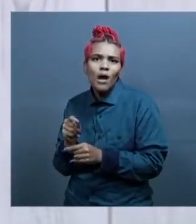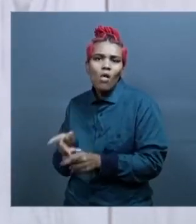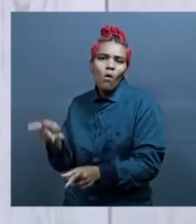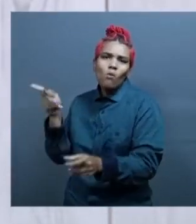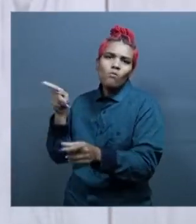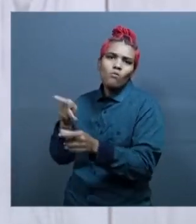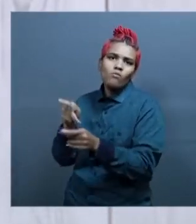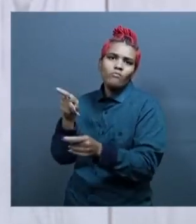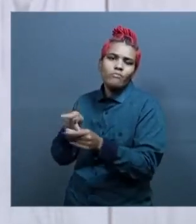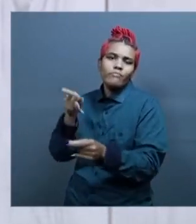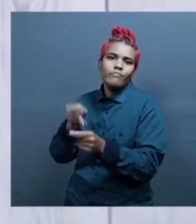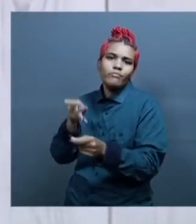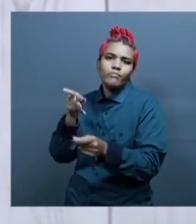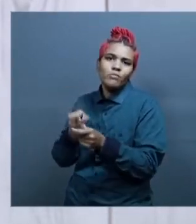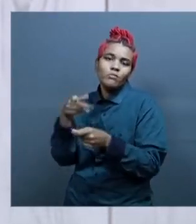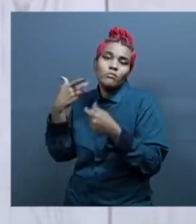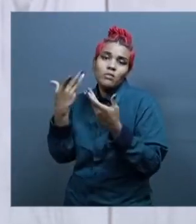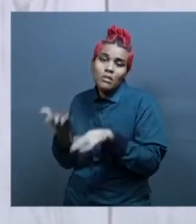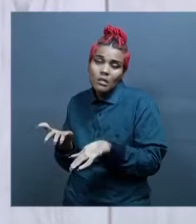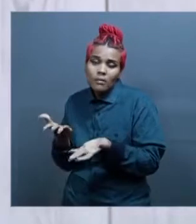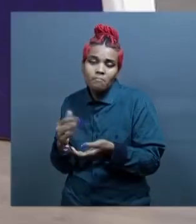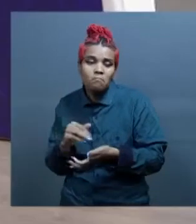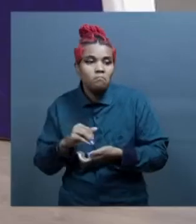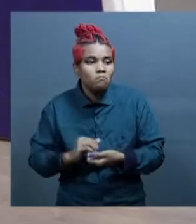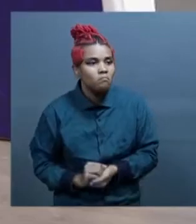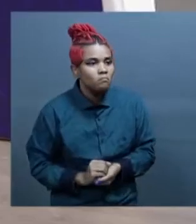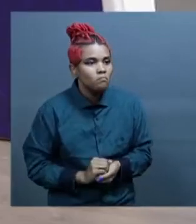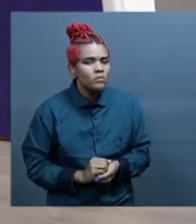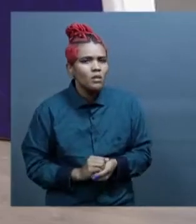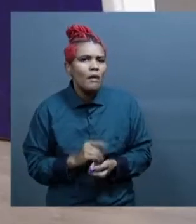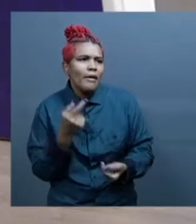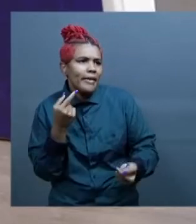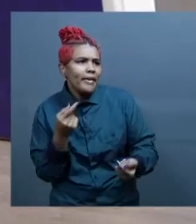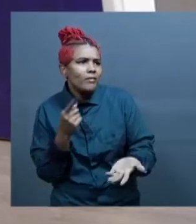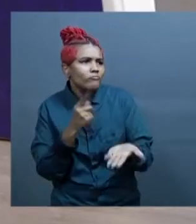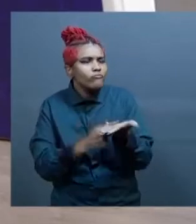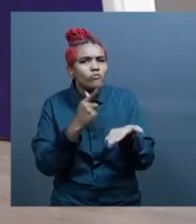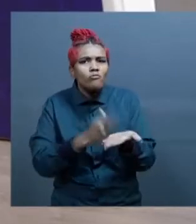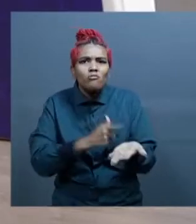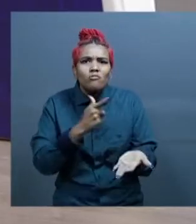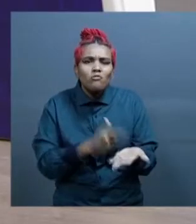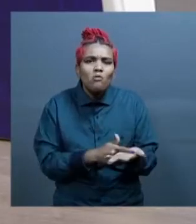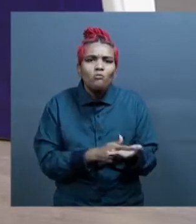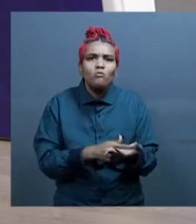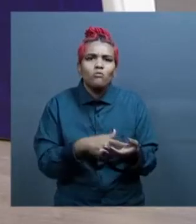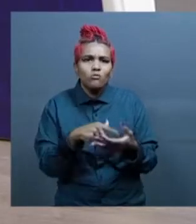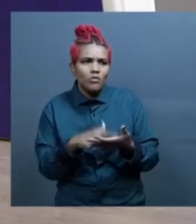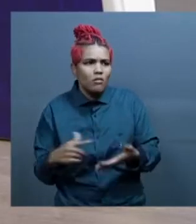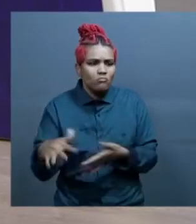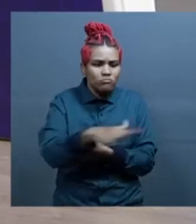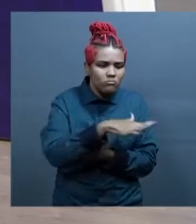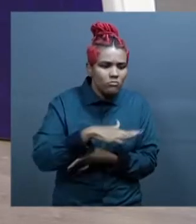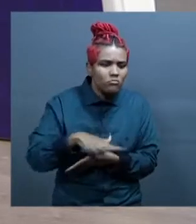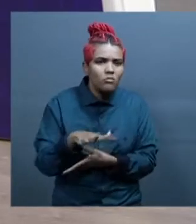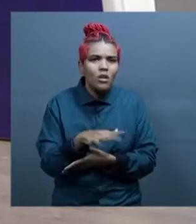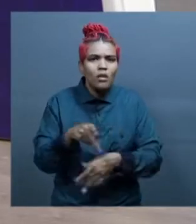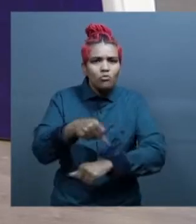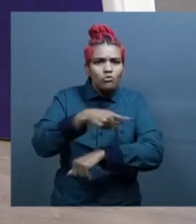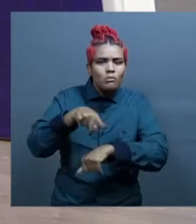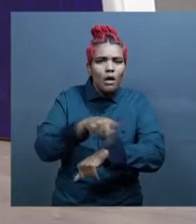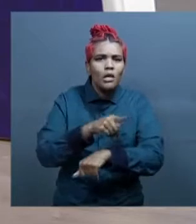com produção de energia nessas boxe ea questão dos acordos comerciais entre os países não teve o acordo de paz em